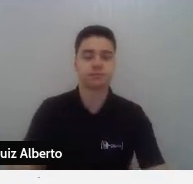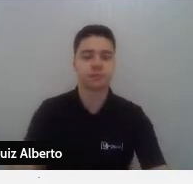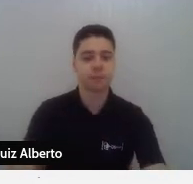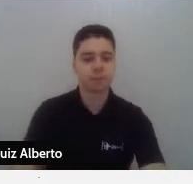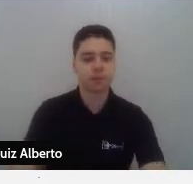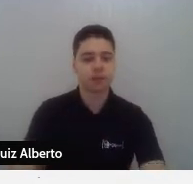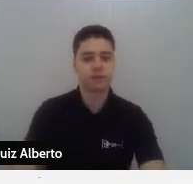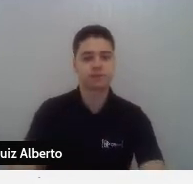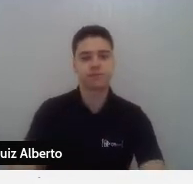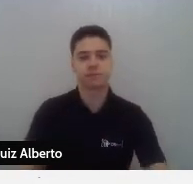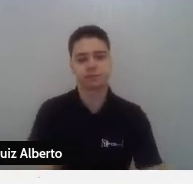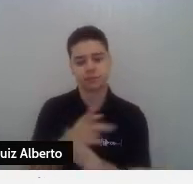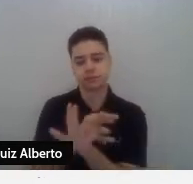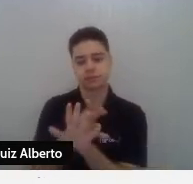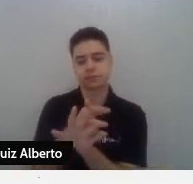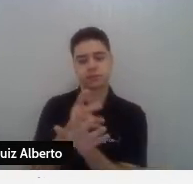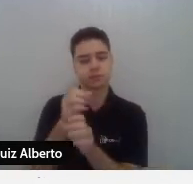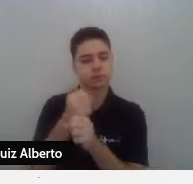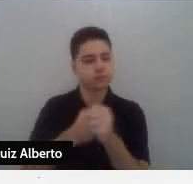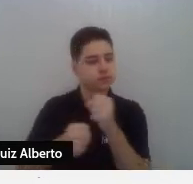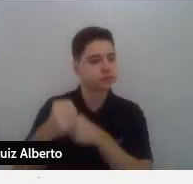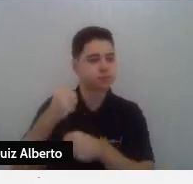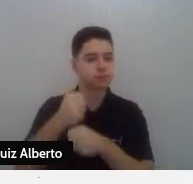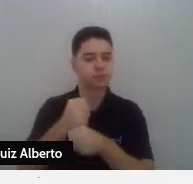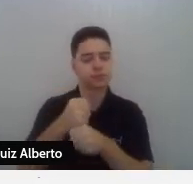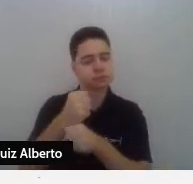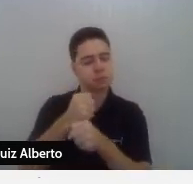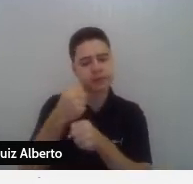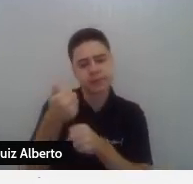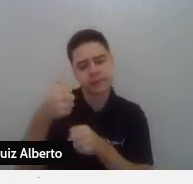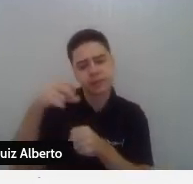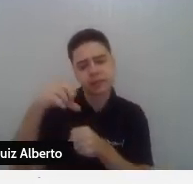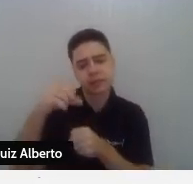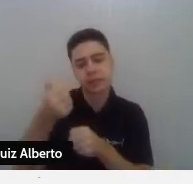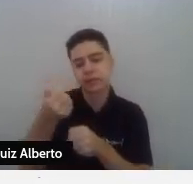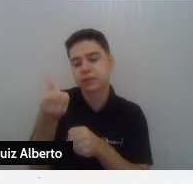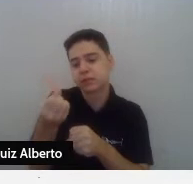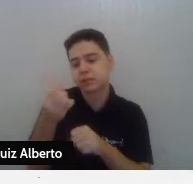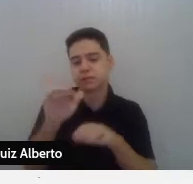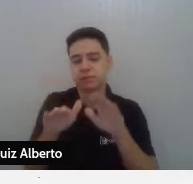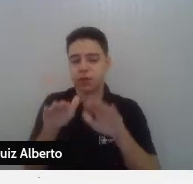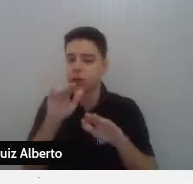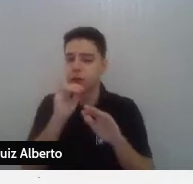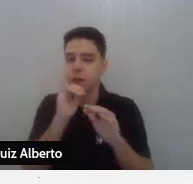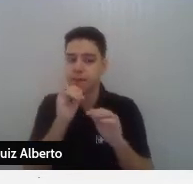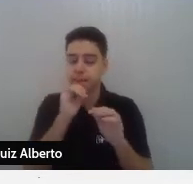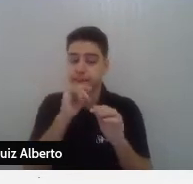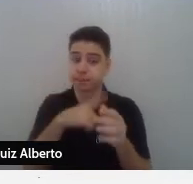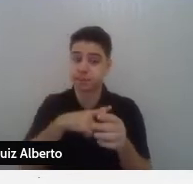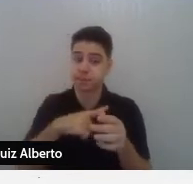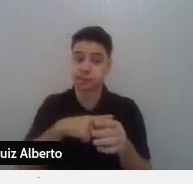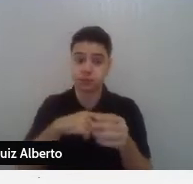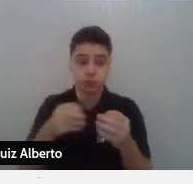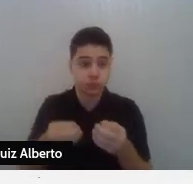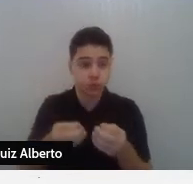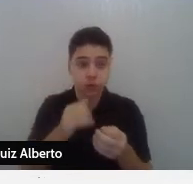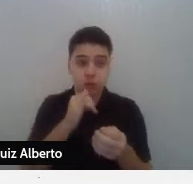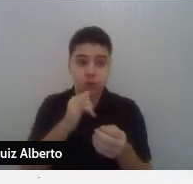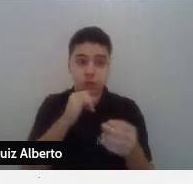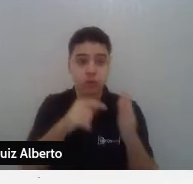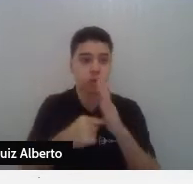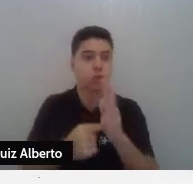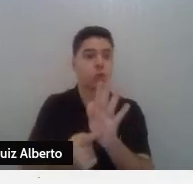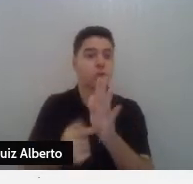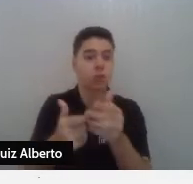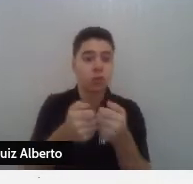Alguns anos atrás, né, em 2016, mais ou menos, teve um boom também do videogame, né,